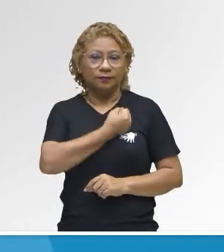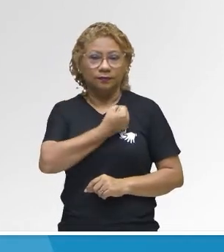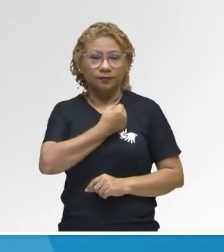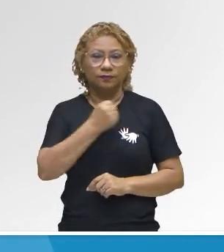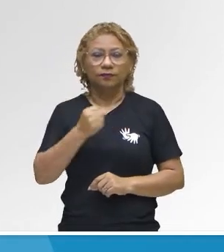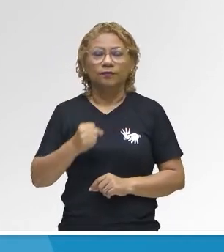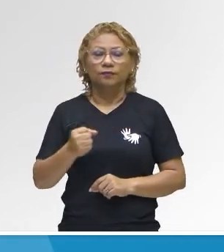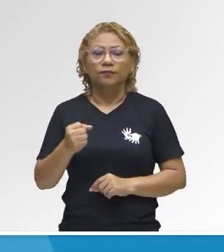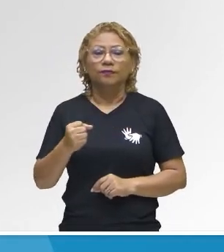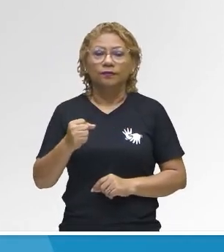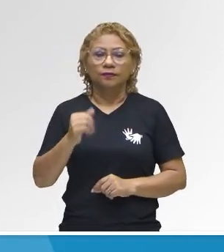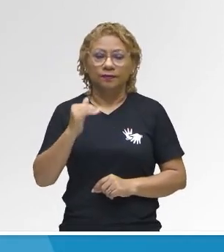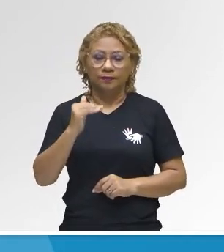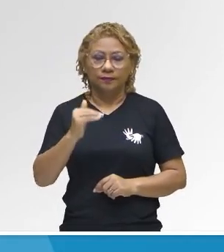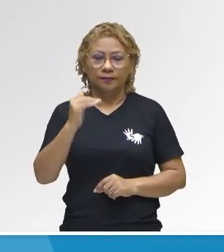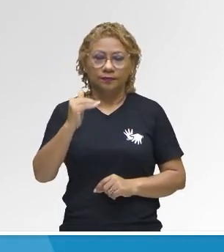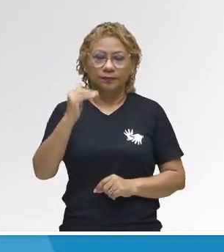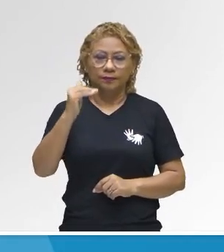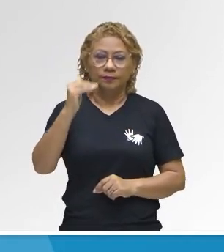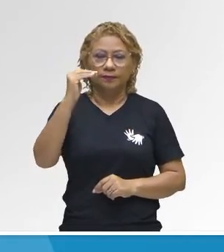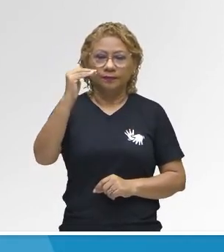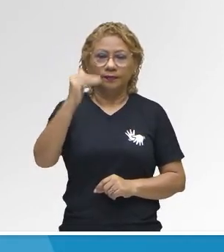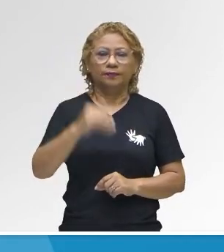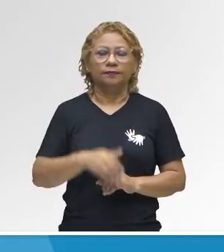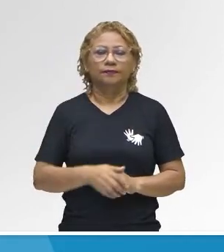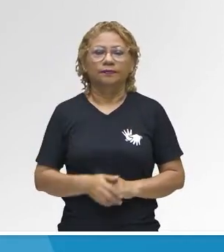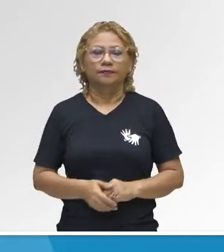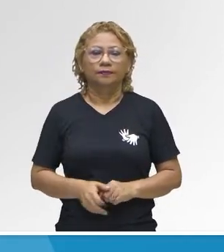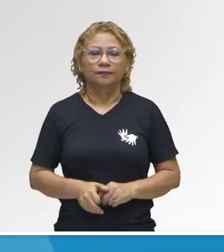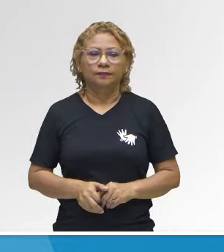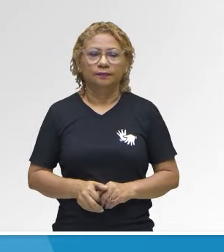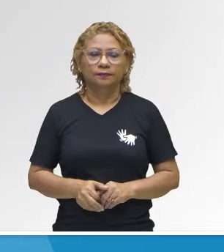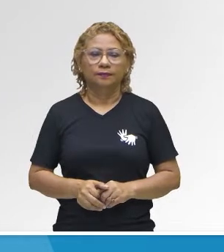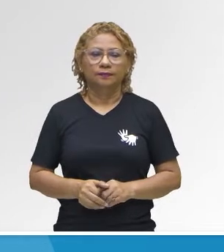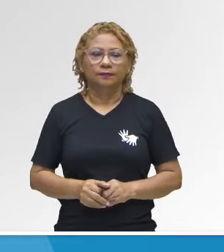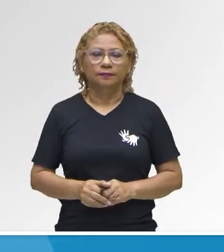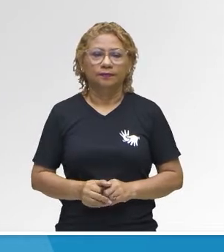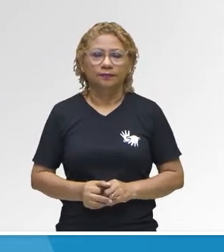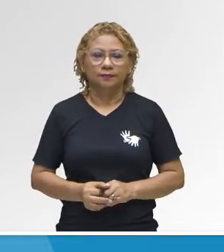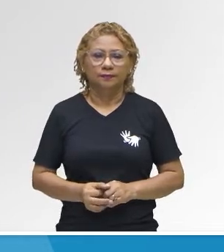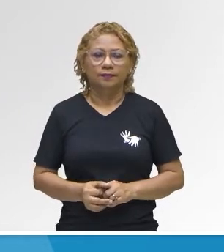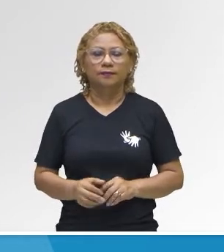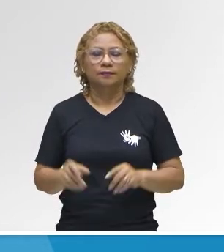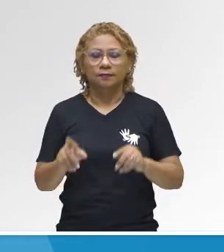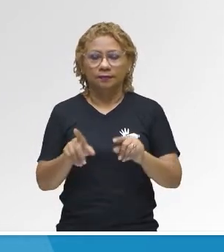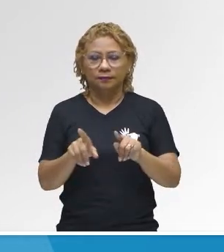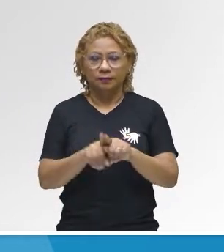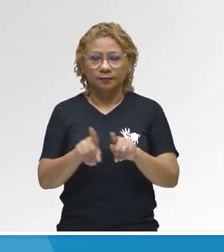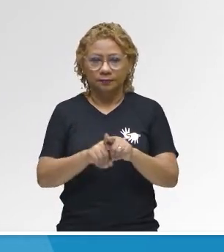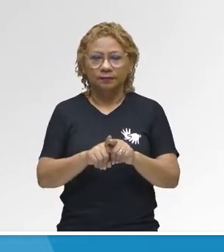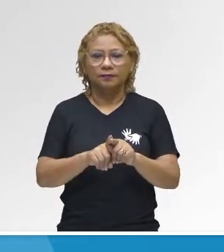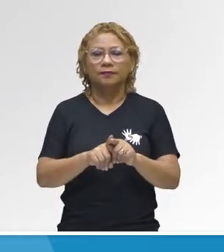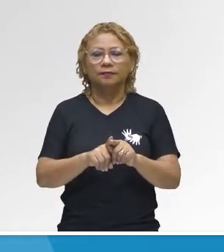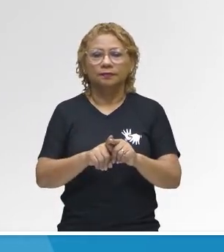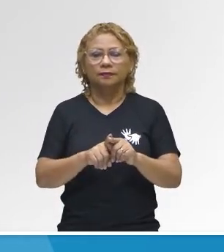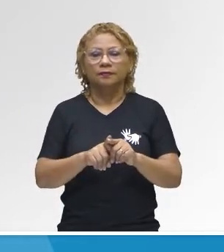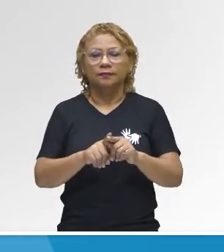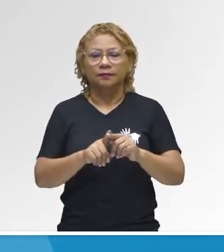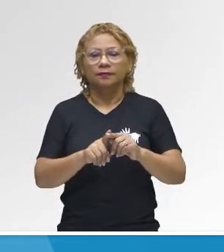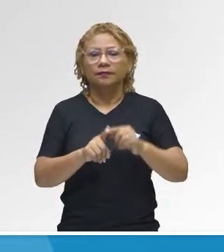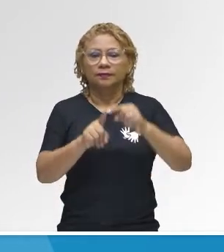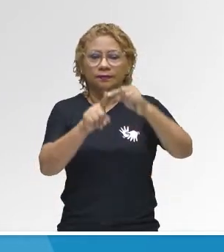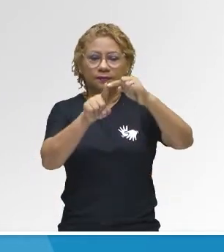ao mais infinito, e tende para cá também para o